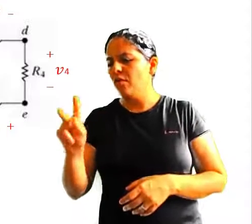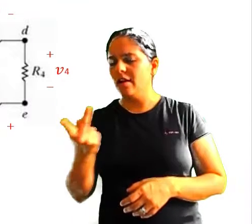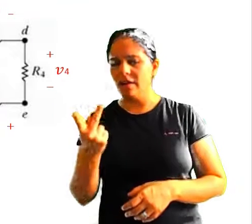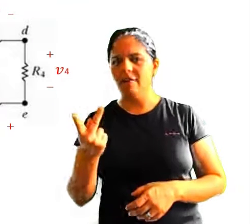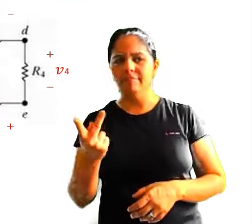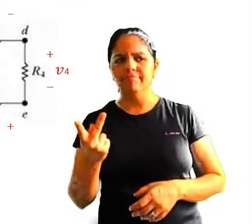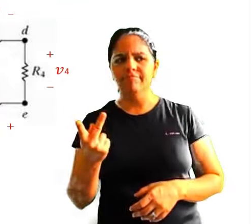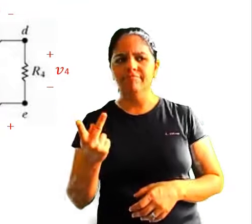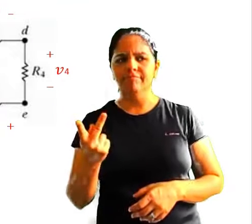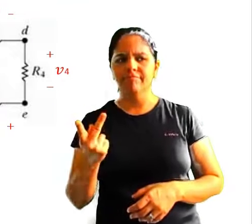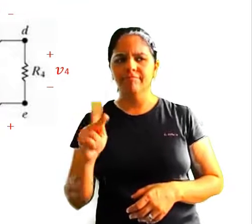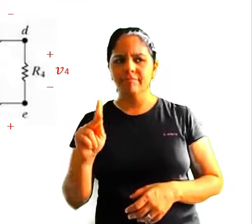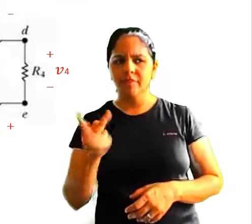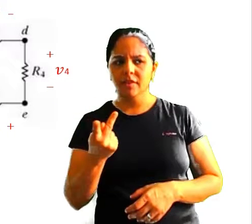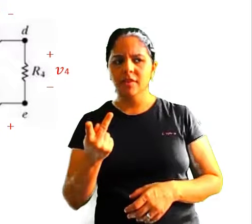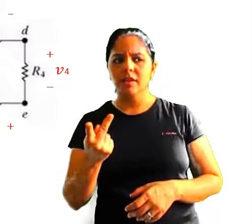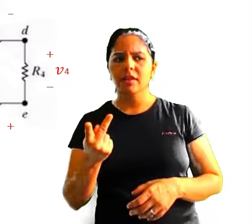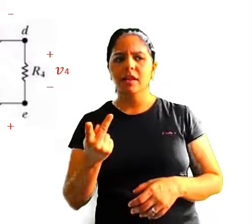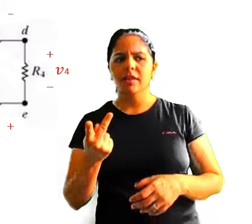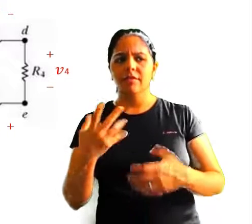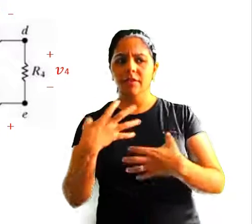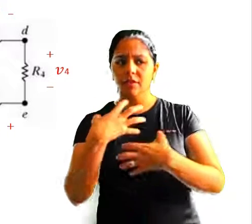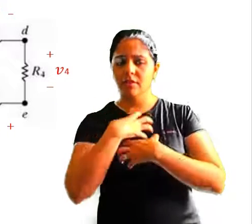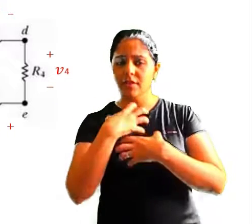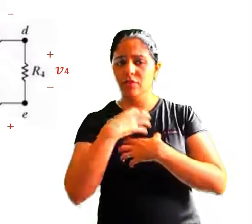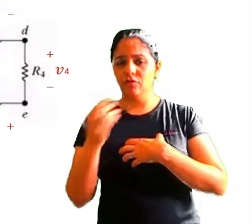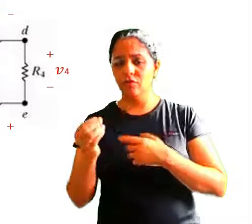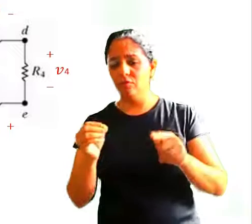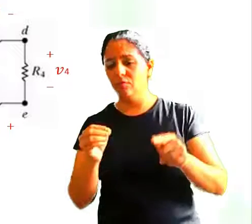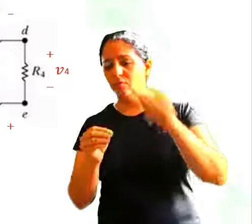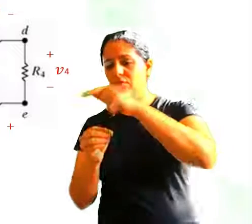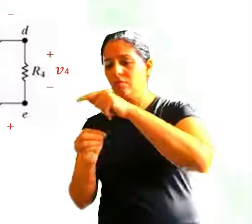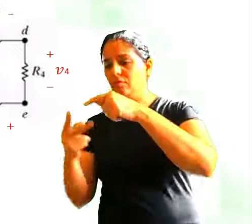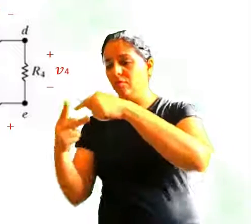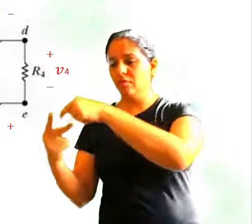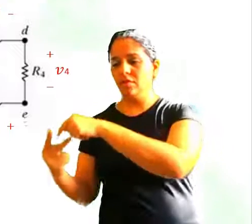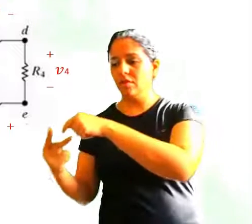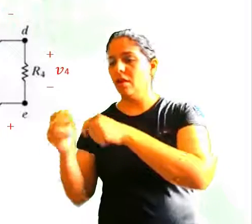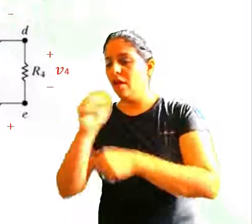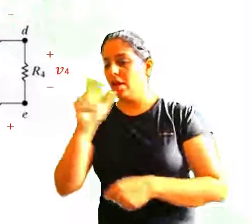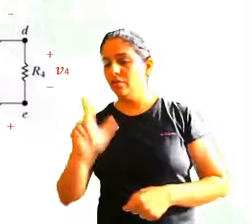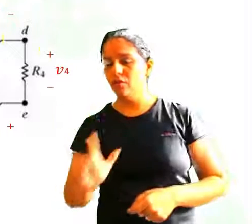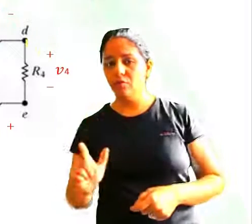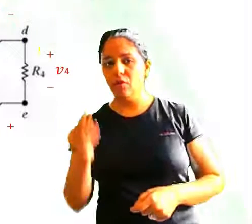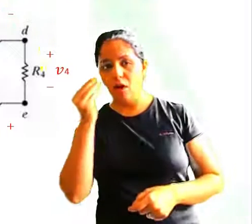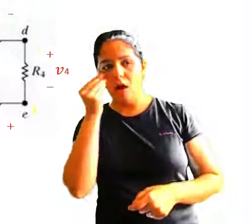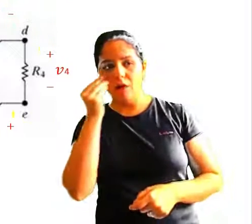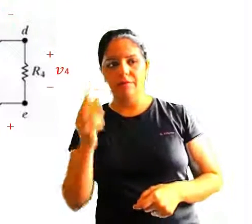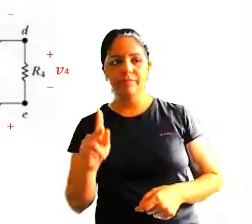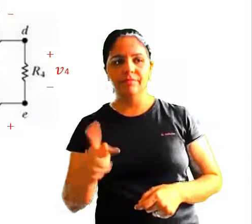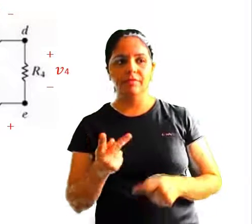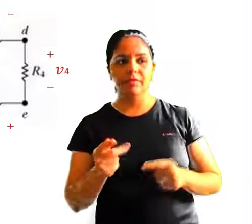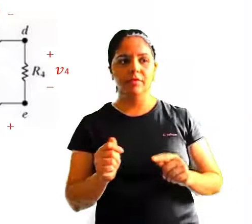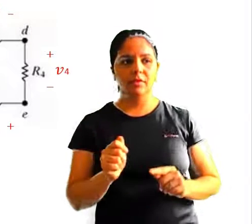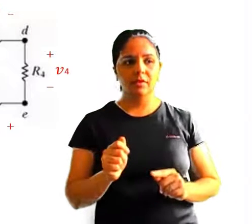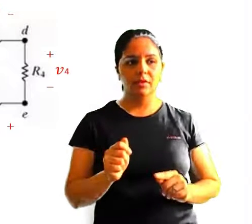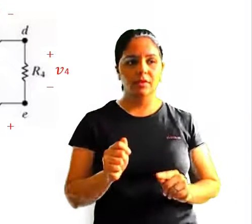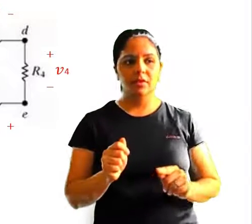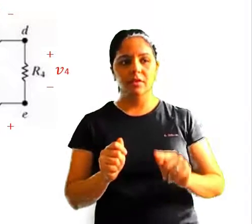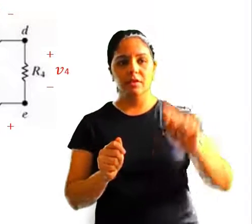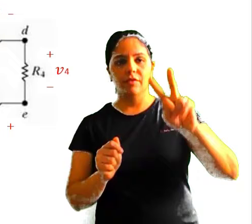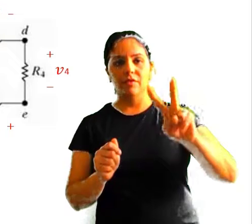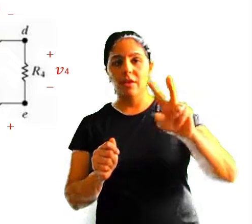exemplo, agora, né? É arbitrário, né? Então eu vou considerar o ponto H. Então eu vou percorrer, né? E nesse sentido aqui que está sendo